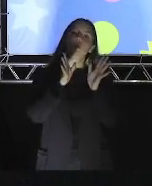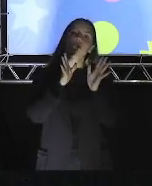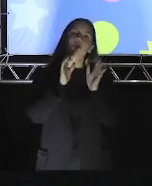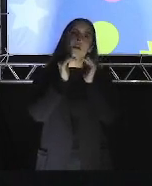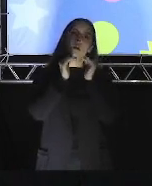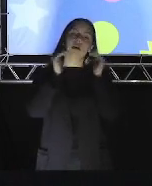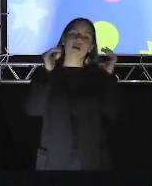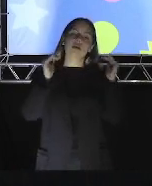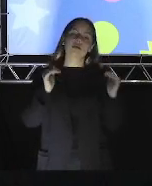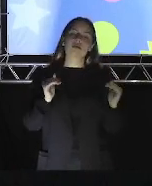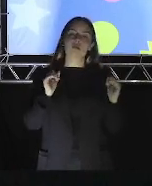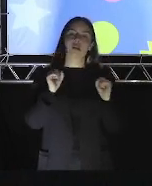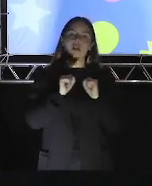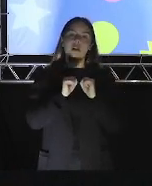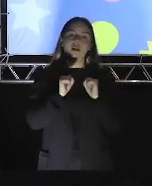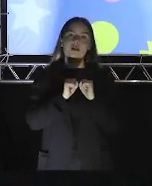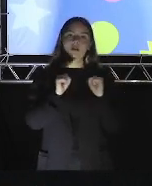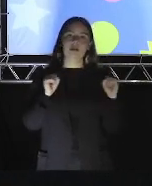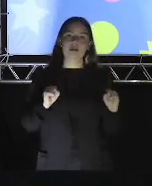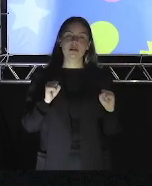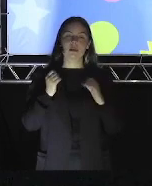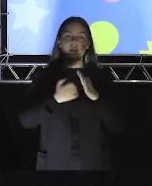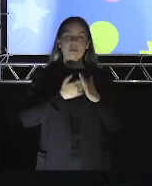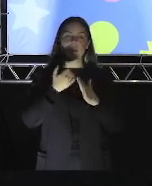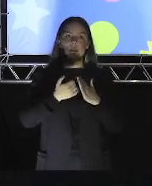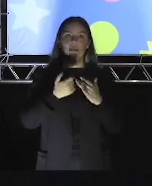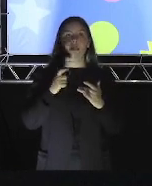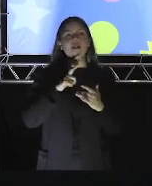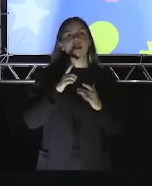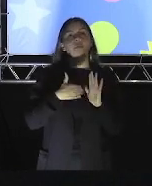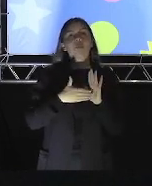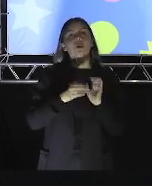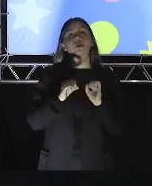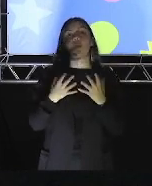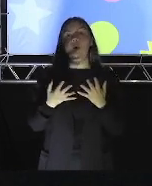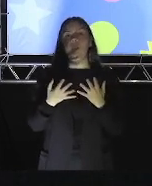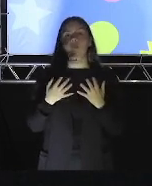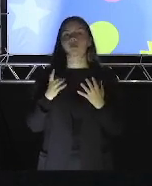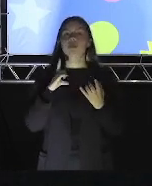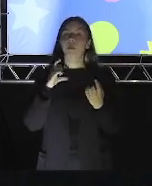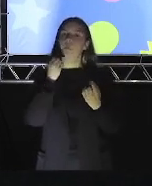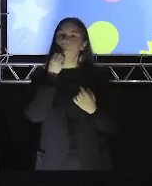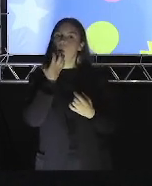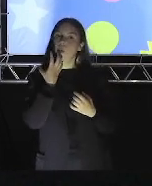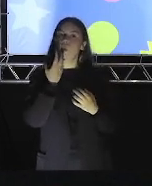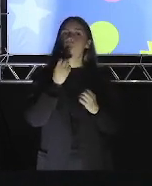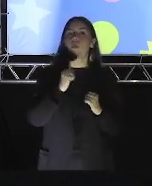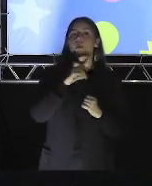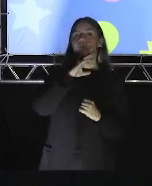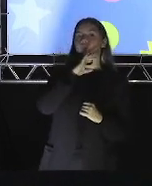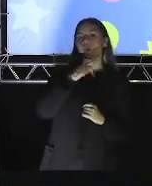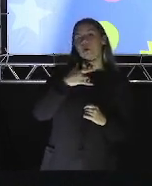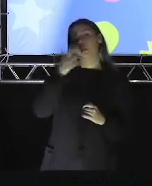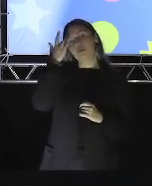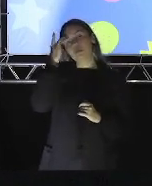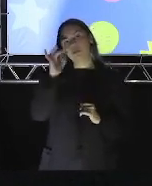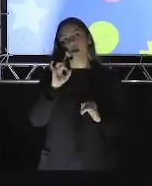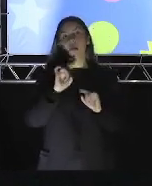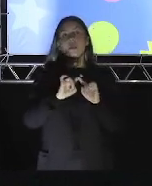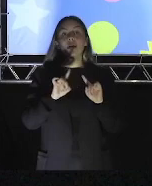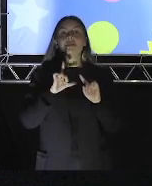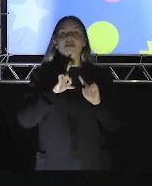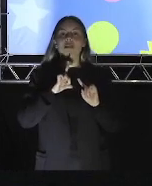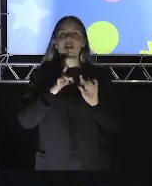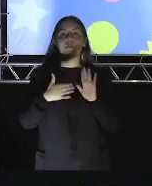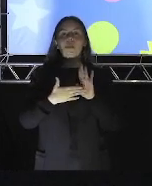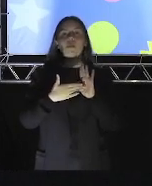Então, todo sistema, qualquer sistema, tem um propósito. Ele pode ser bom, ele pode ser ruim, não sei. Ele serve ao